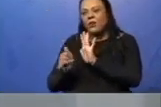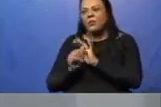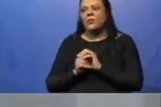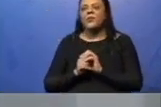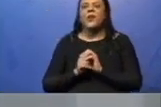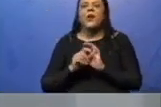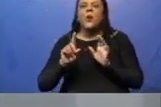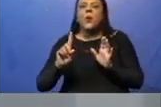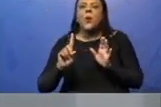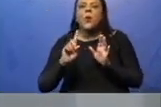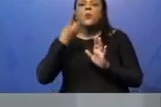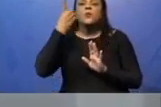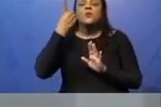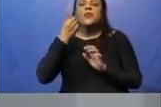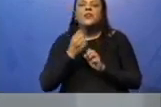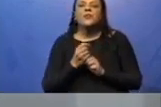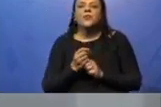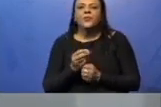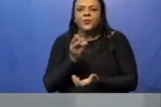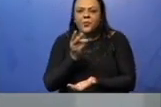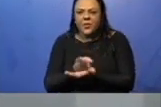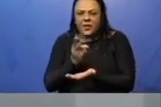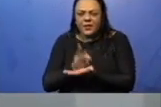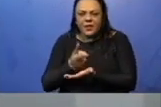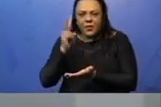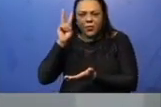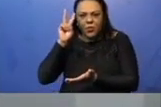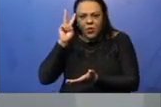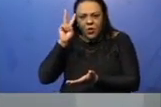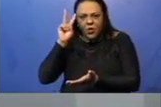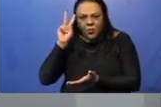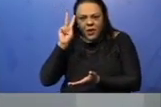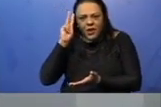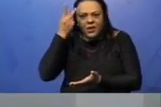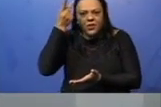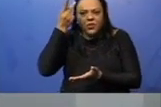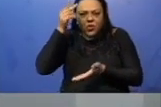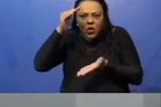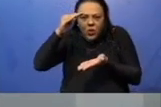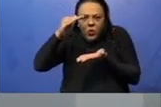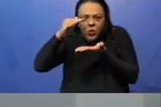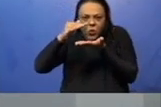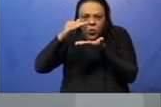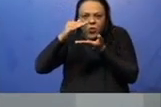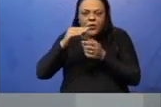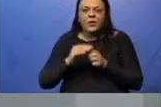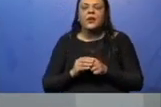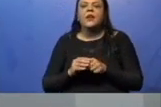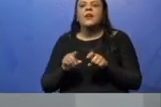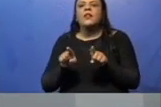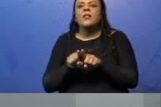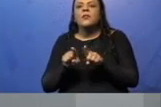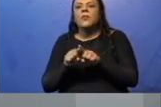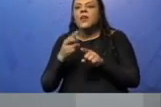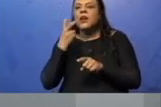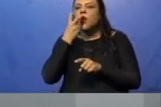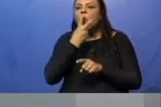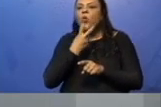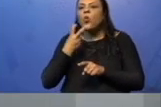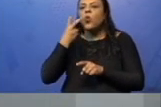coisa, geralmente ela é curta, tá? É uma história curtinha. Ela pertence à tradição oral. Como